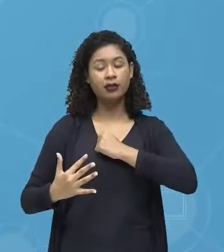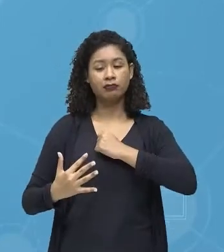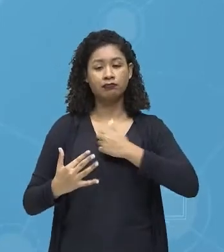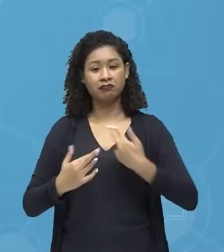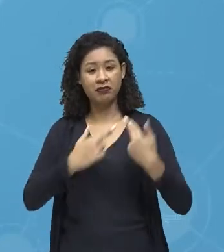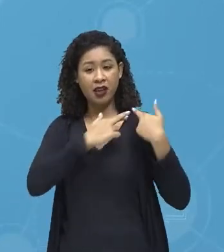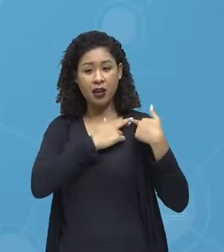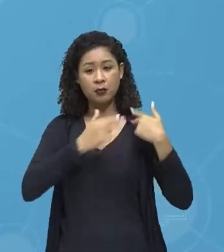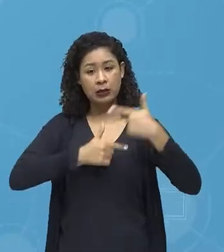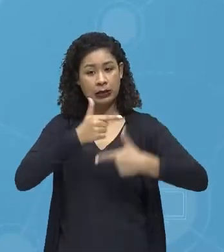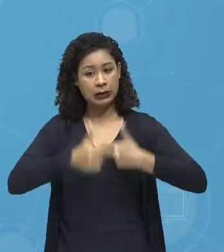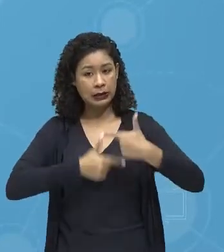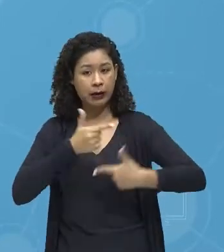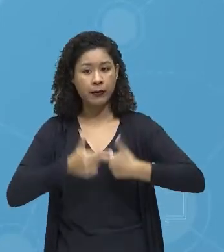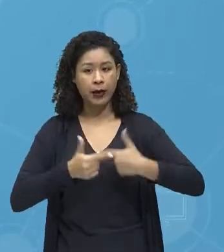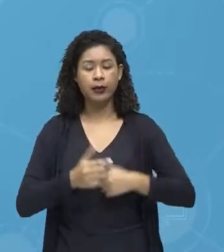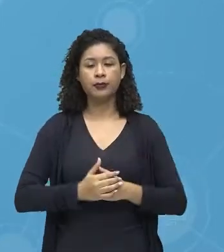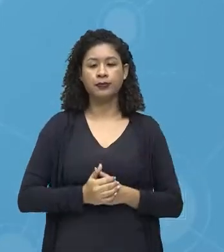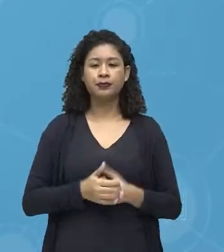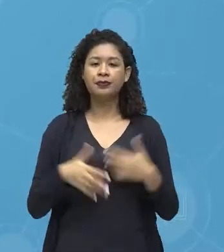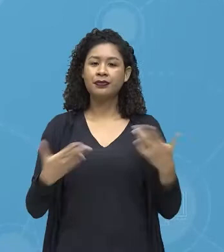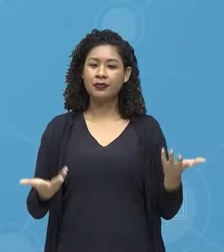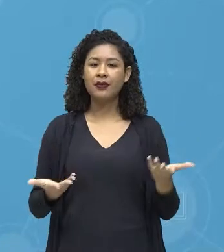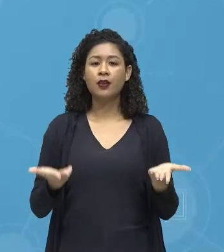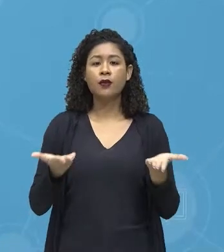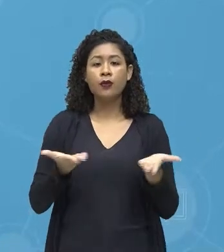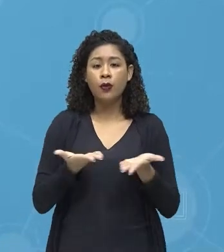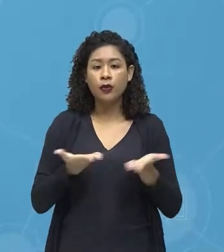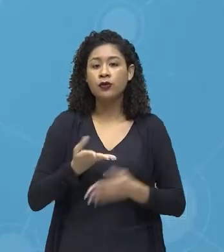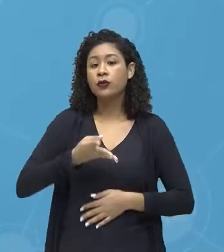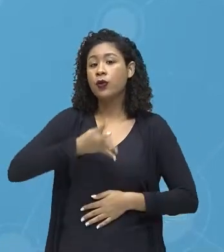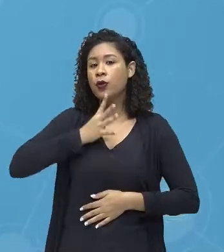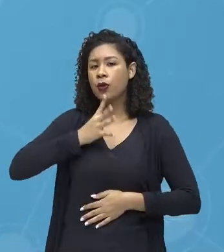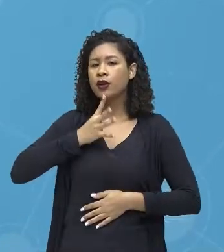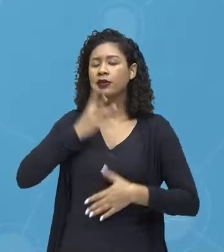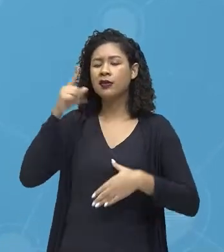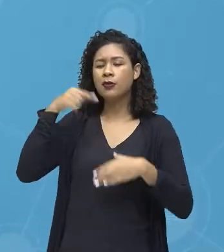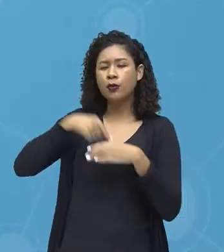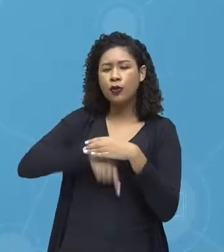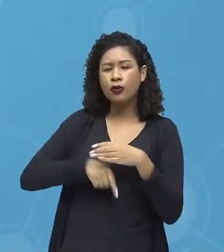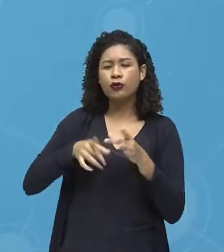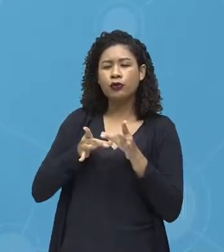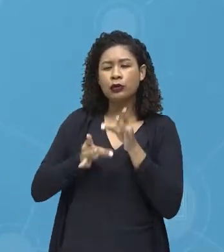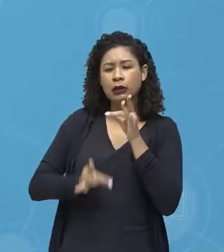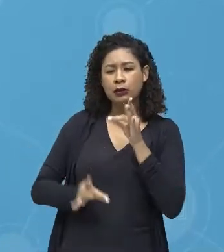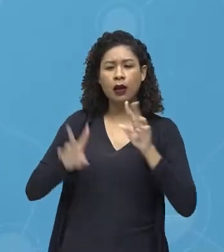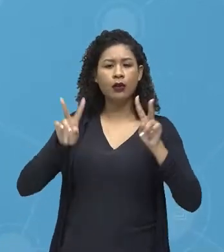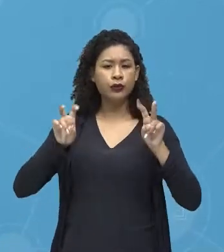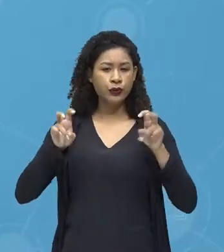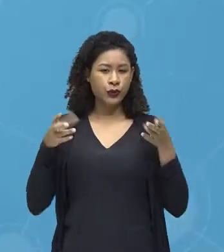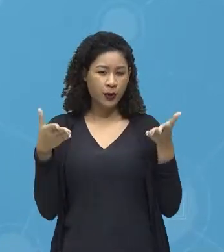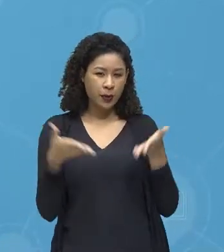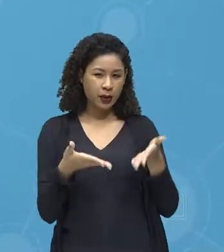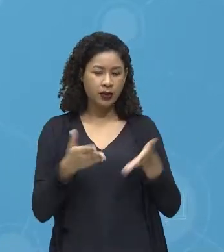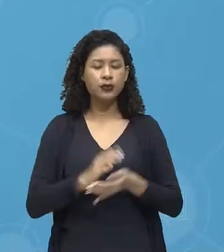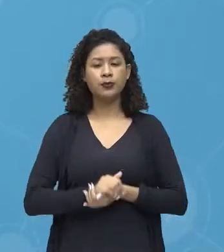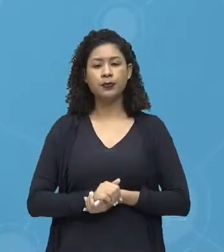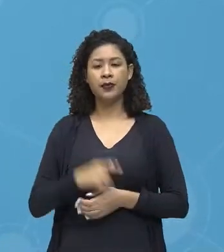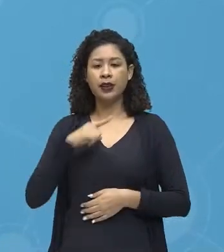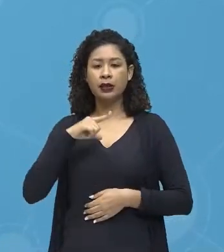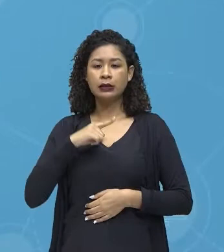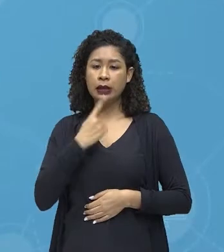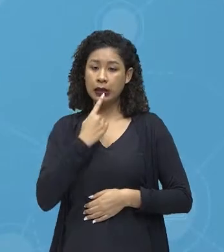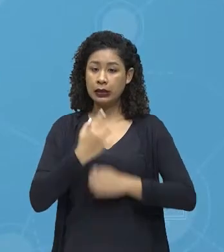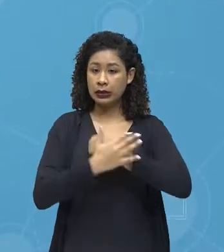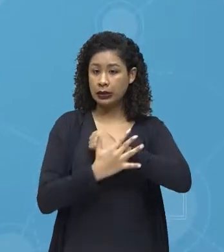transportar. Então a gente vai conhecer um pouquinho mais sobre o sistema cardiovascular, porque além do sangue existe um órgão bem importante,